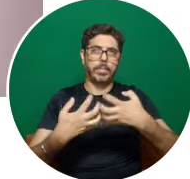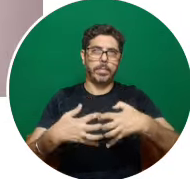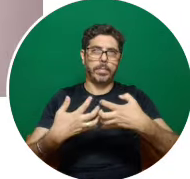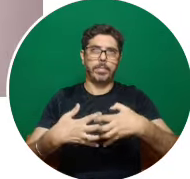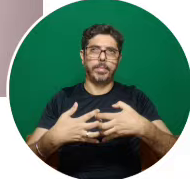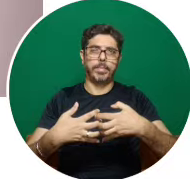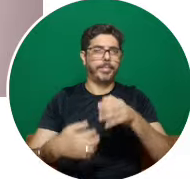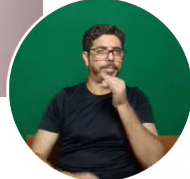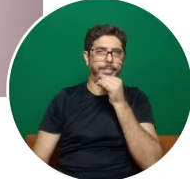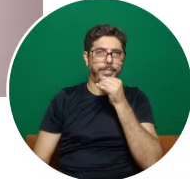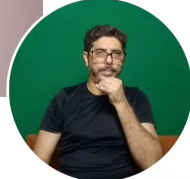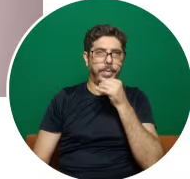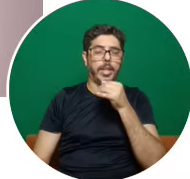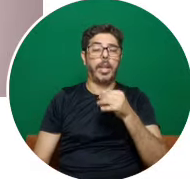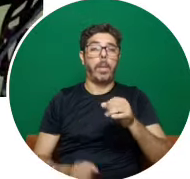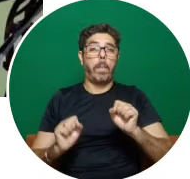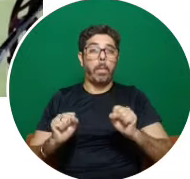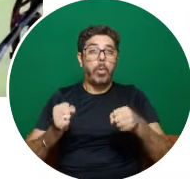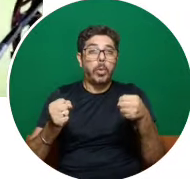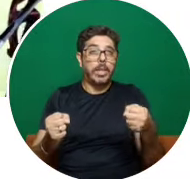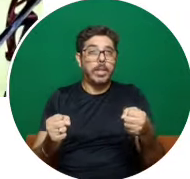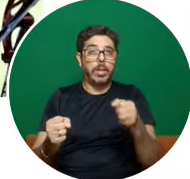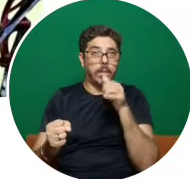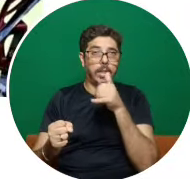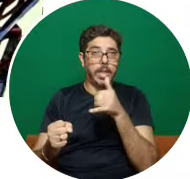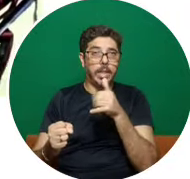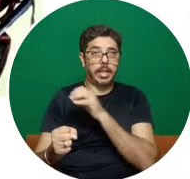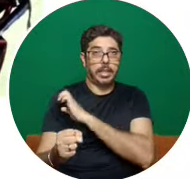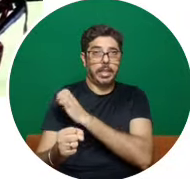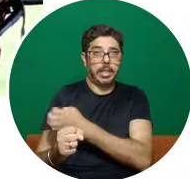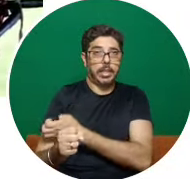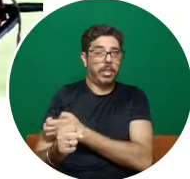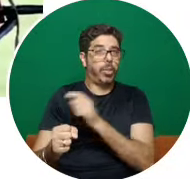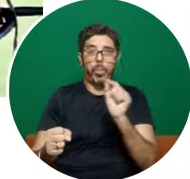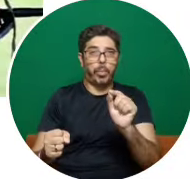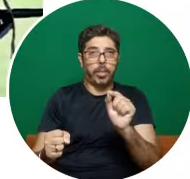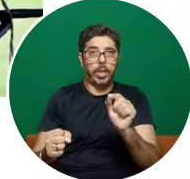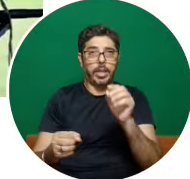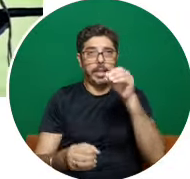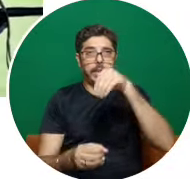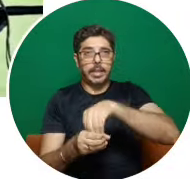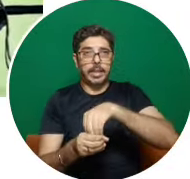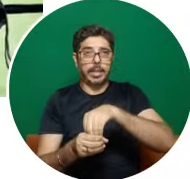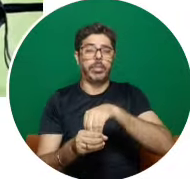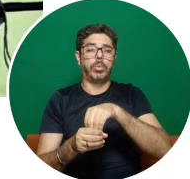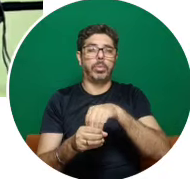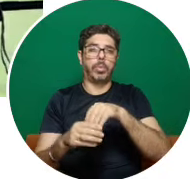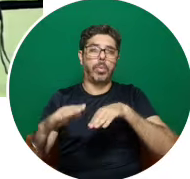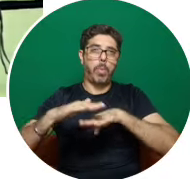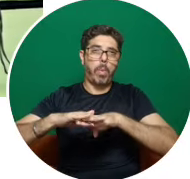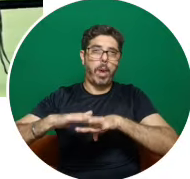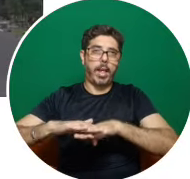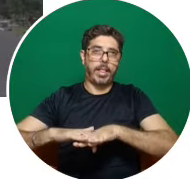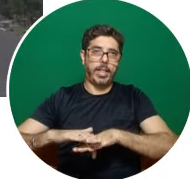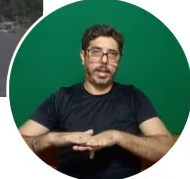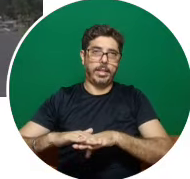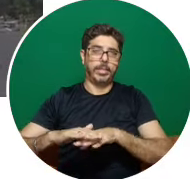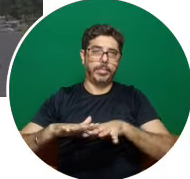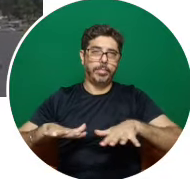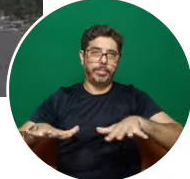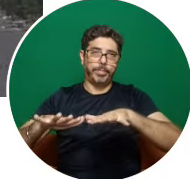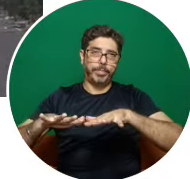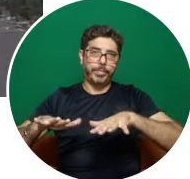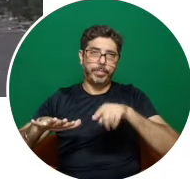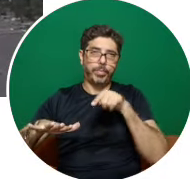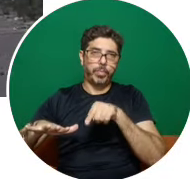mecânica. Em particular, nós falamos da energia potencial, que é a energia armazenada tanto em sistemas mecânicos como no